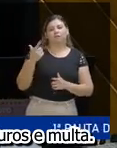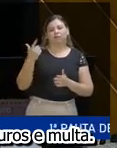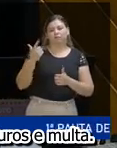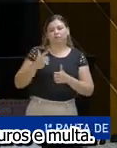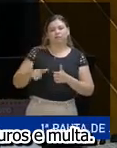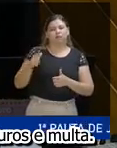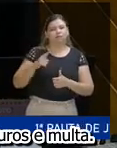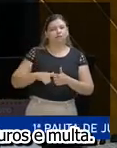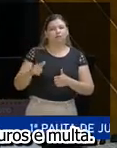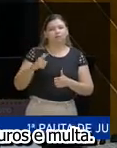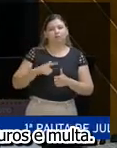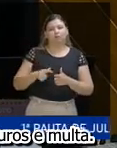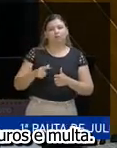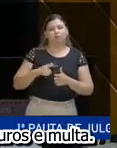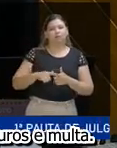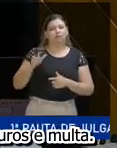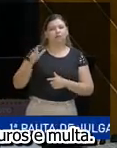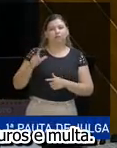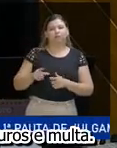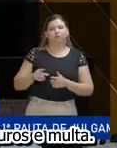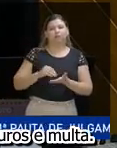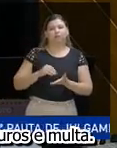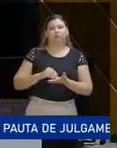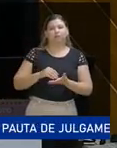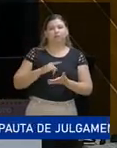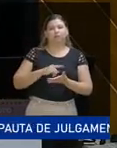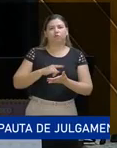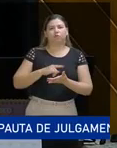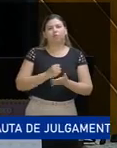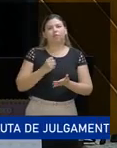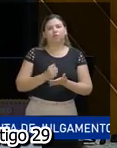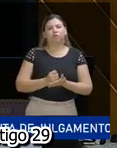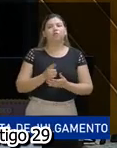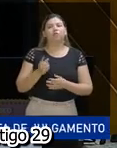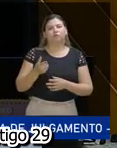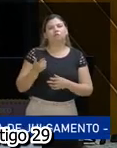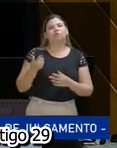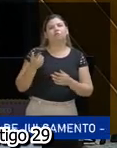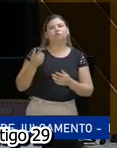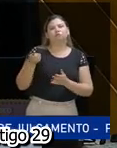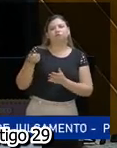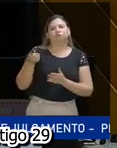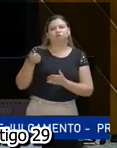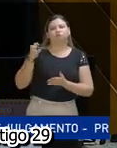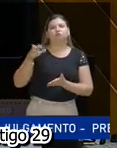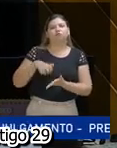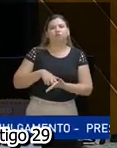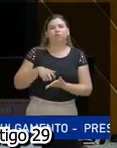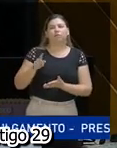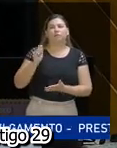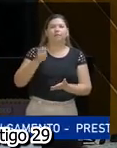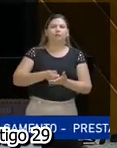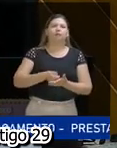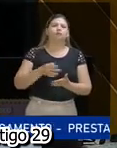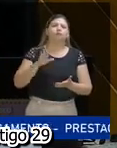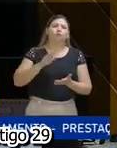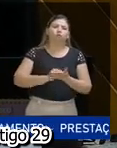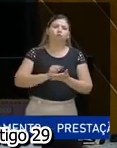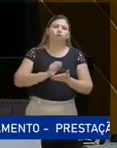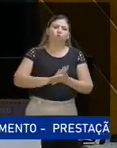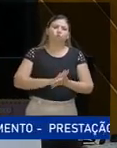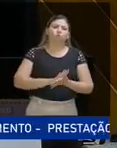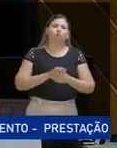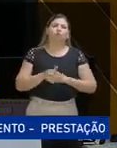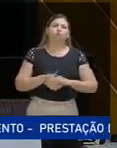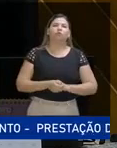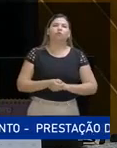de verbas do fundo partidário para pagamento de juros e multa. Quanto ao primeiro erro, dispõe o parágrafo 6º do artigo 29